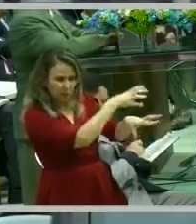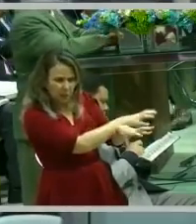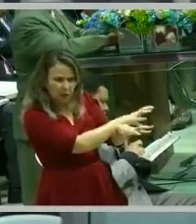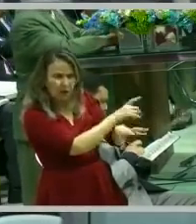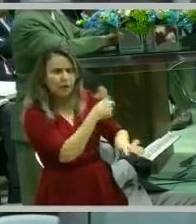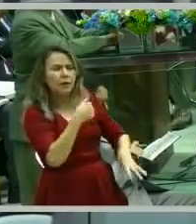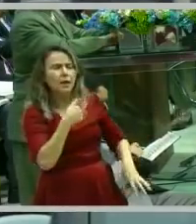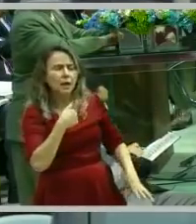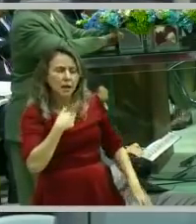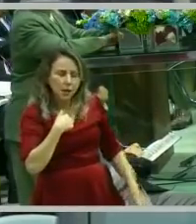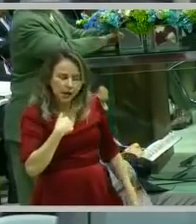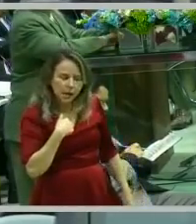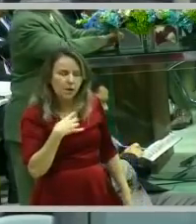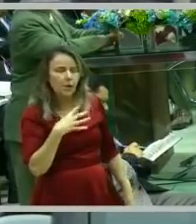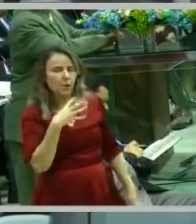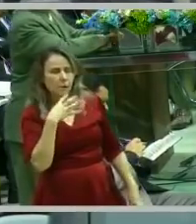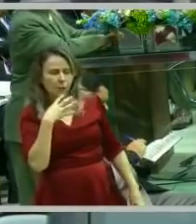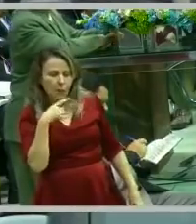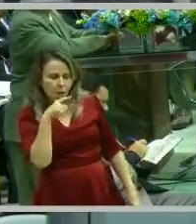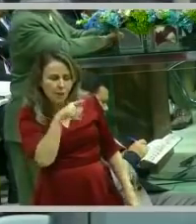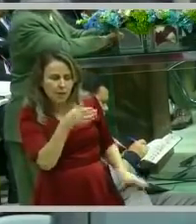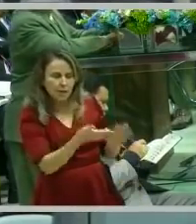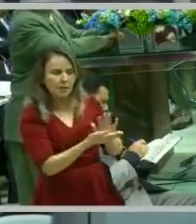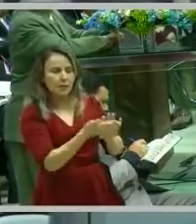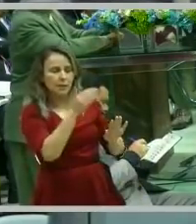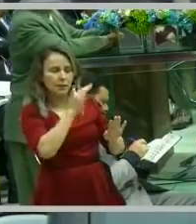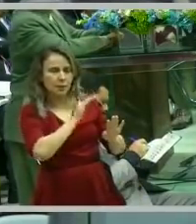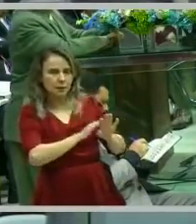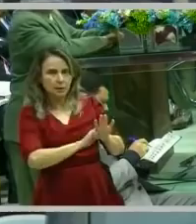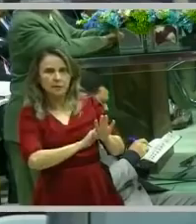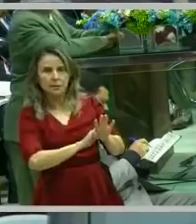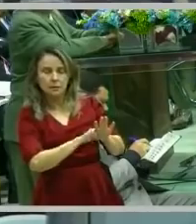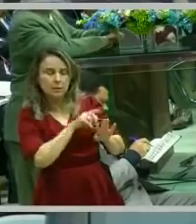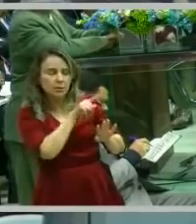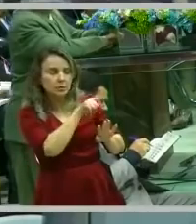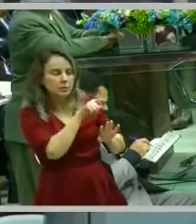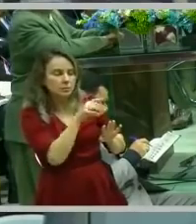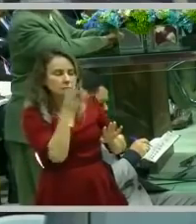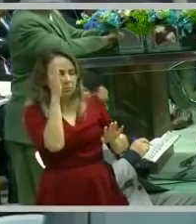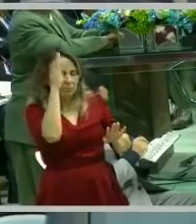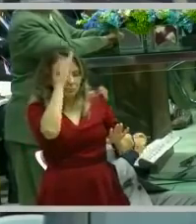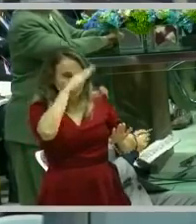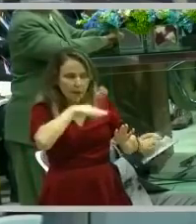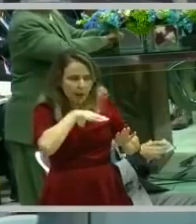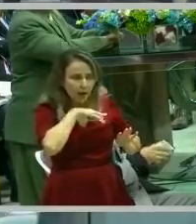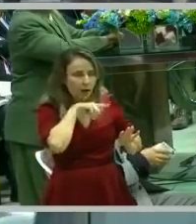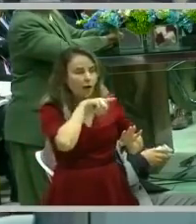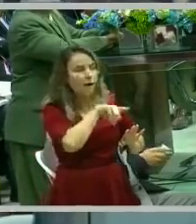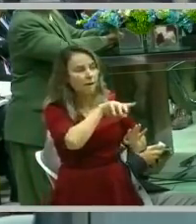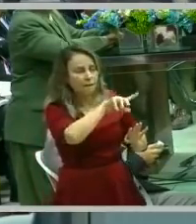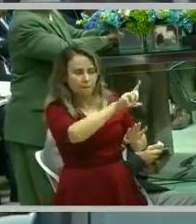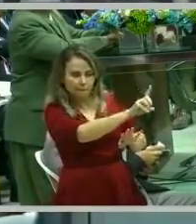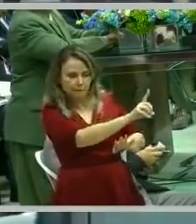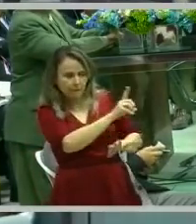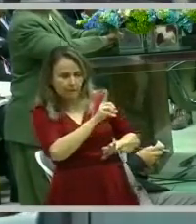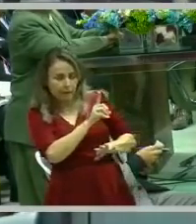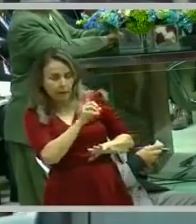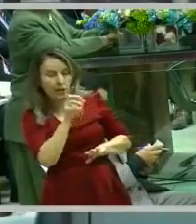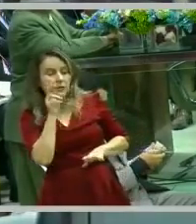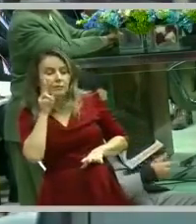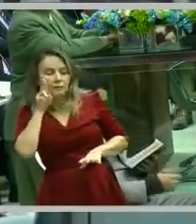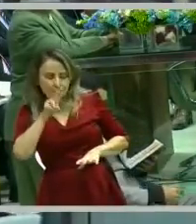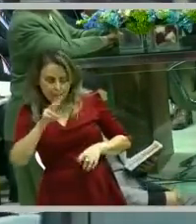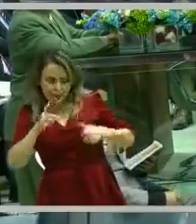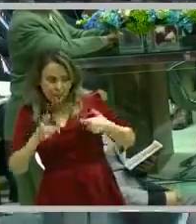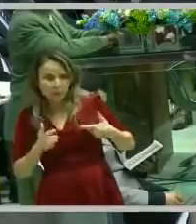presunção e a maldade do teu coração, que desceste para ver a peleja. Para aí, glória